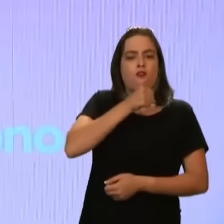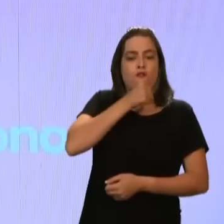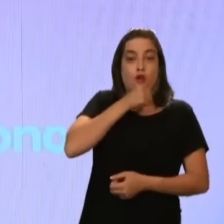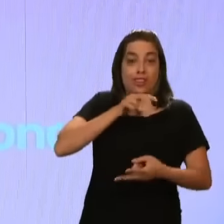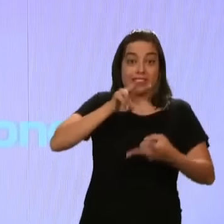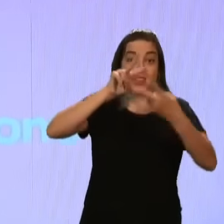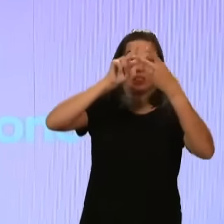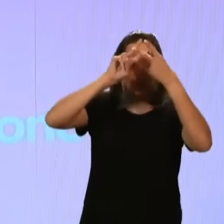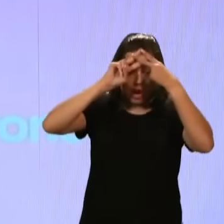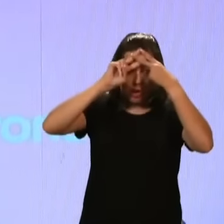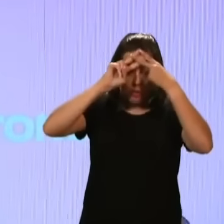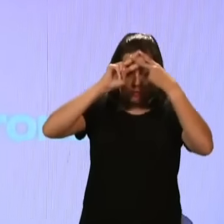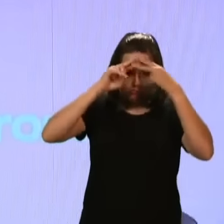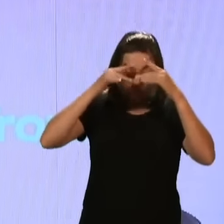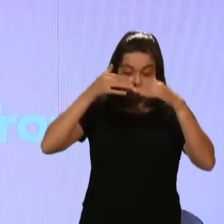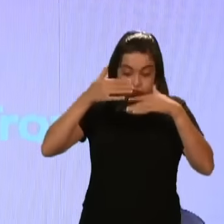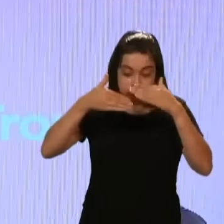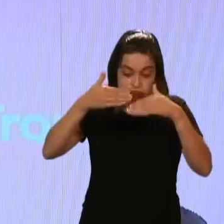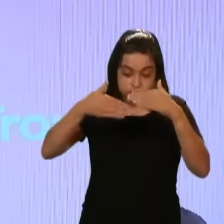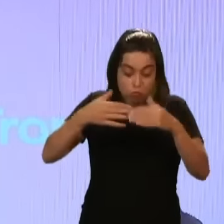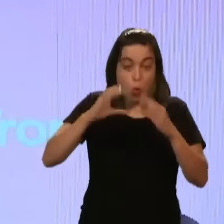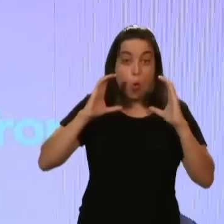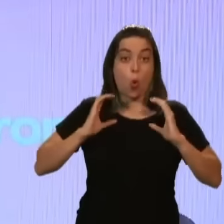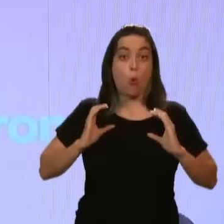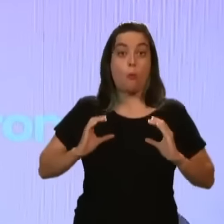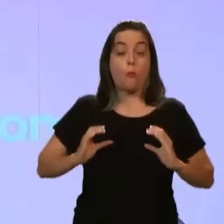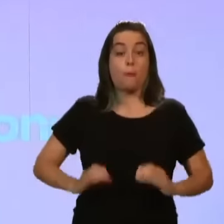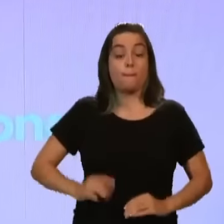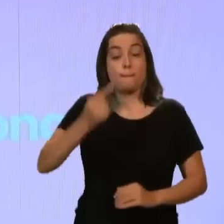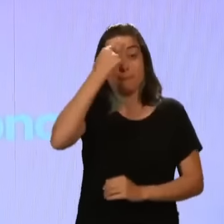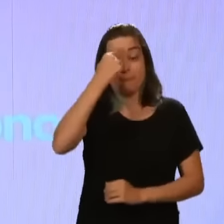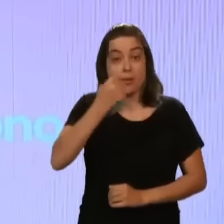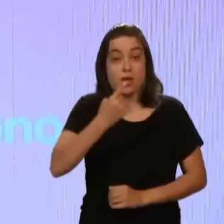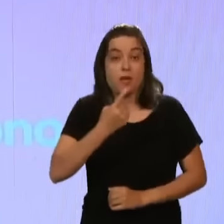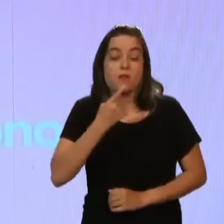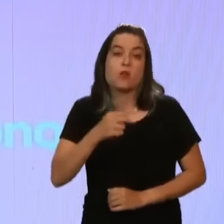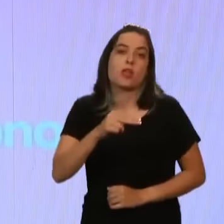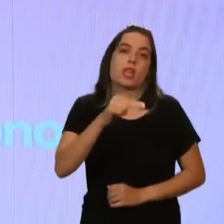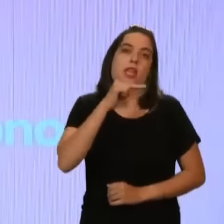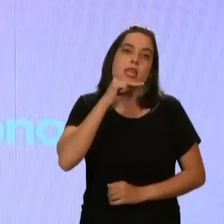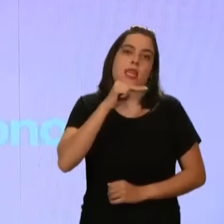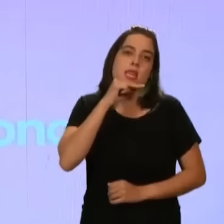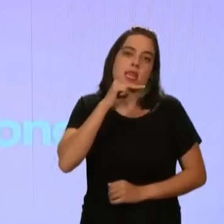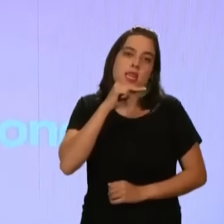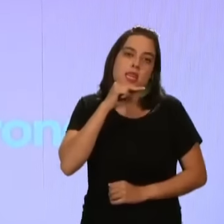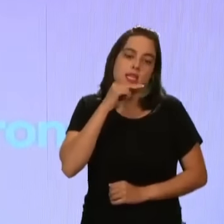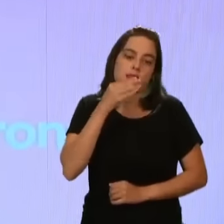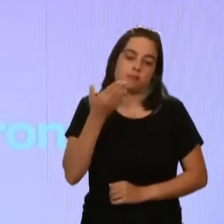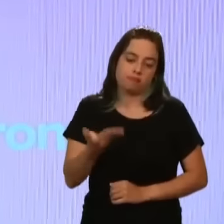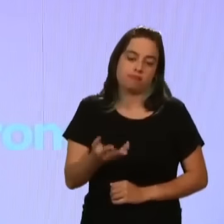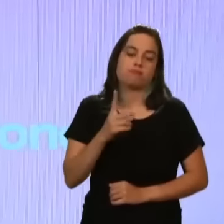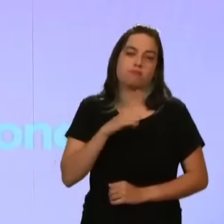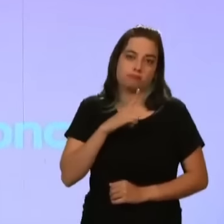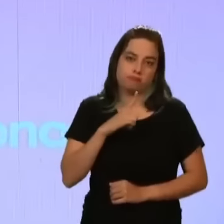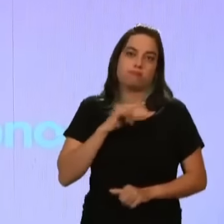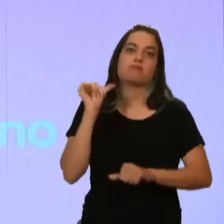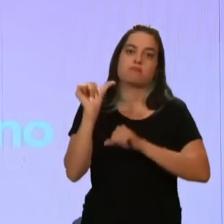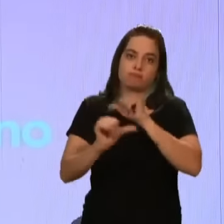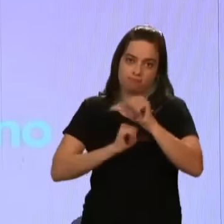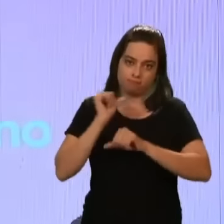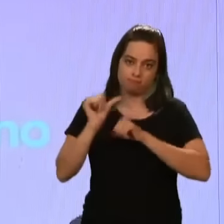se consegue prever comportamentos, personalidade, duas gerações a seguir, uma